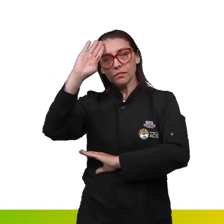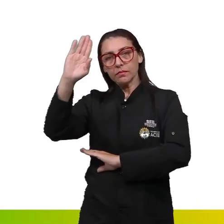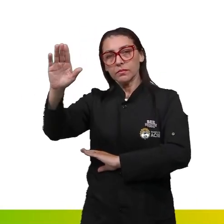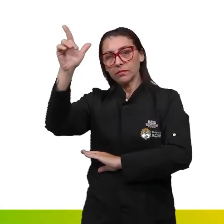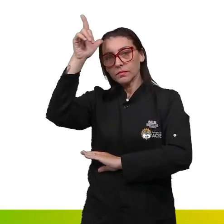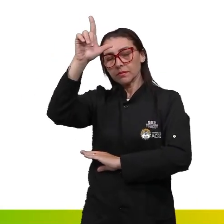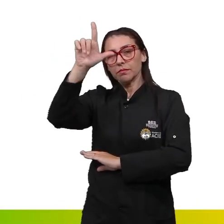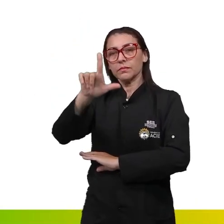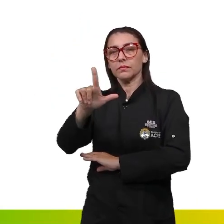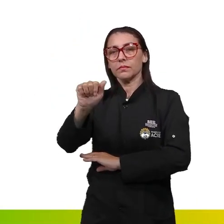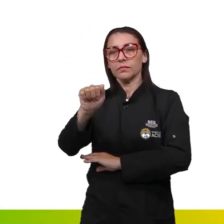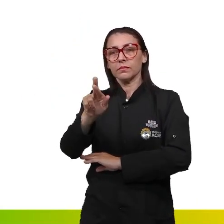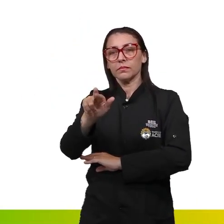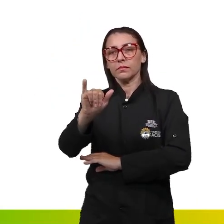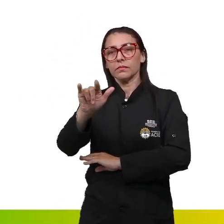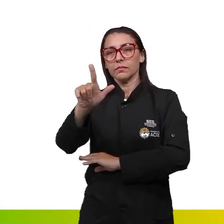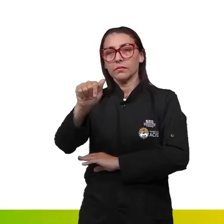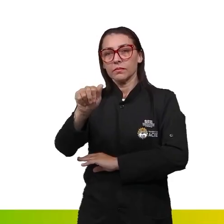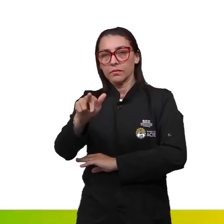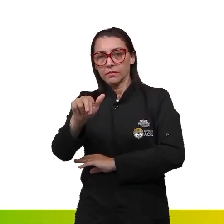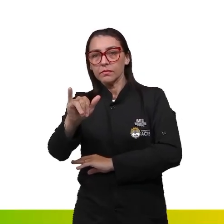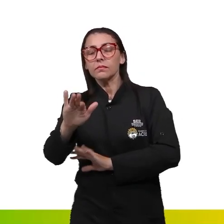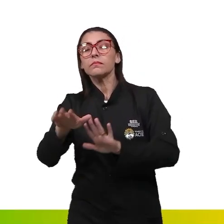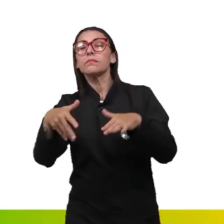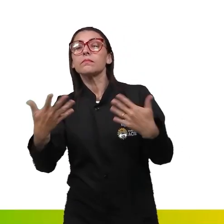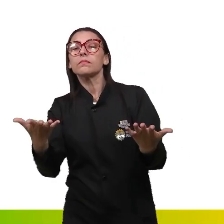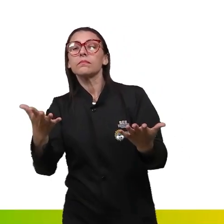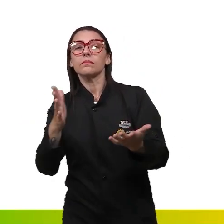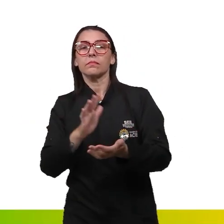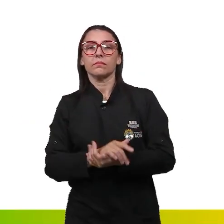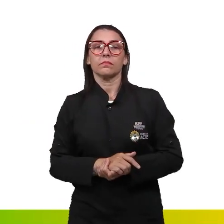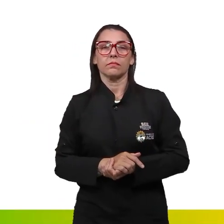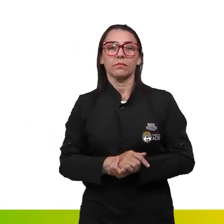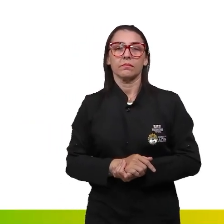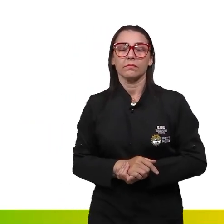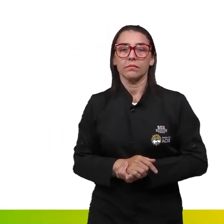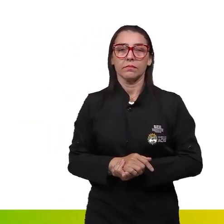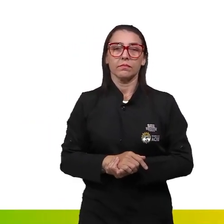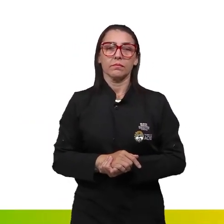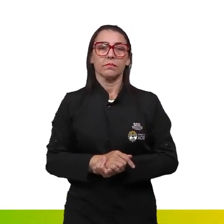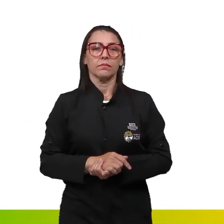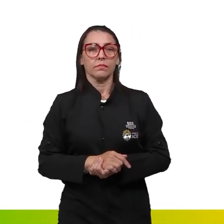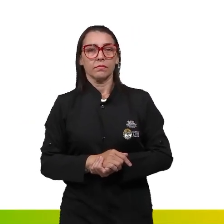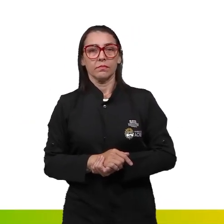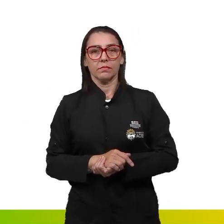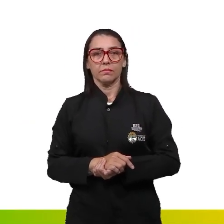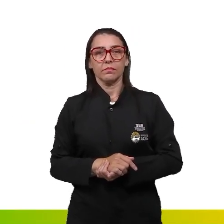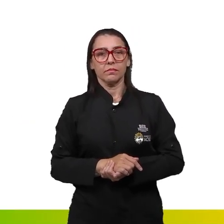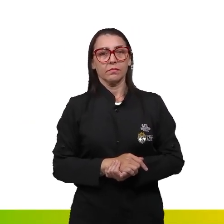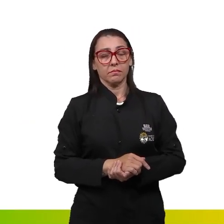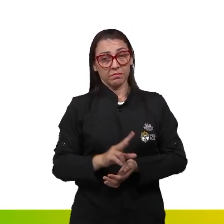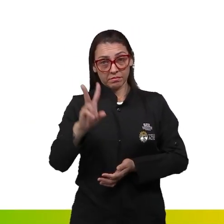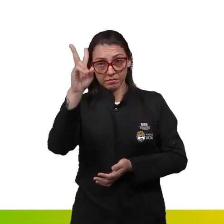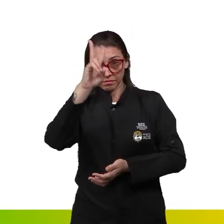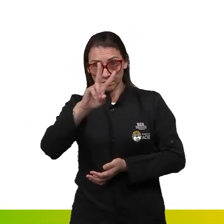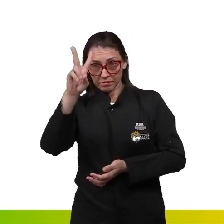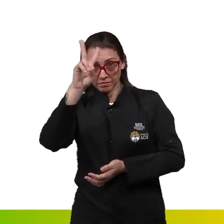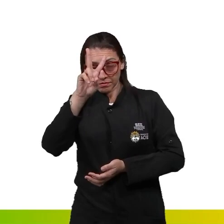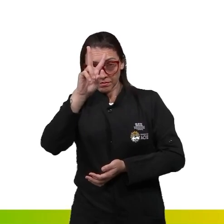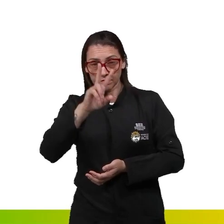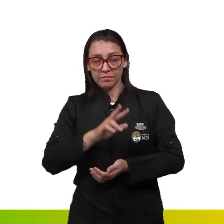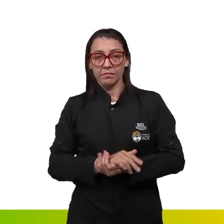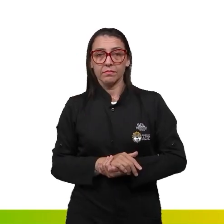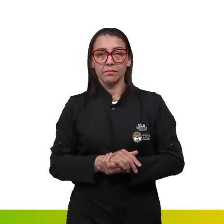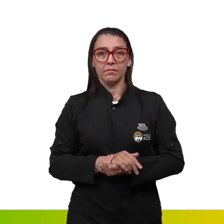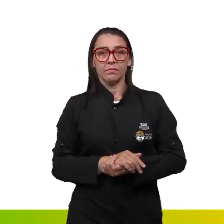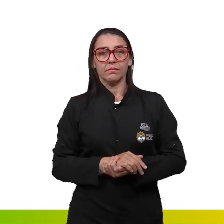Qual é a mensagem principal? Então, galera, qual é a mensagem principal da lenda Lari-Lari? Vocês lembram qual era a lenda